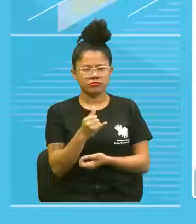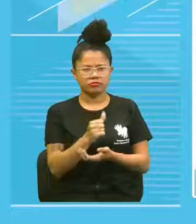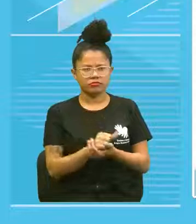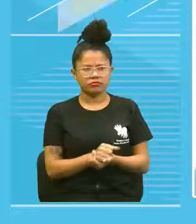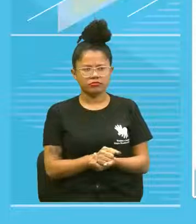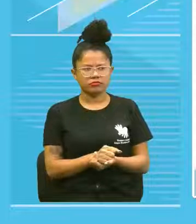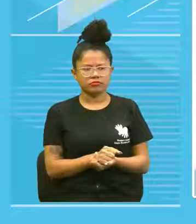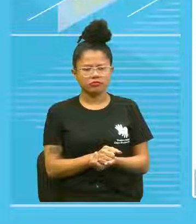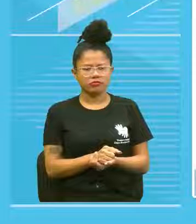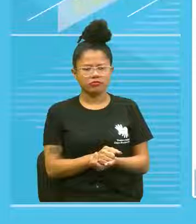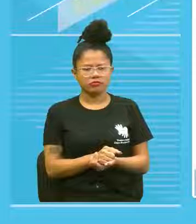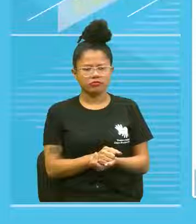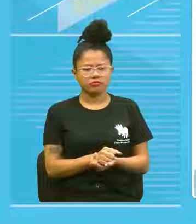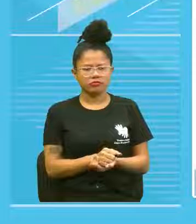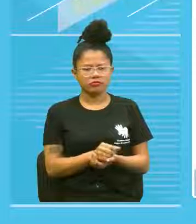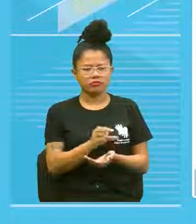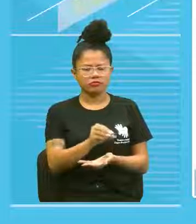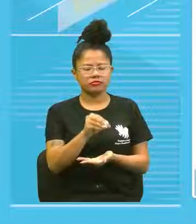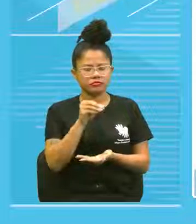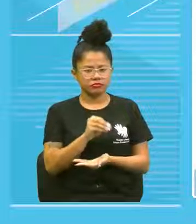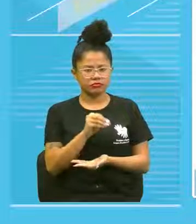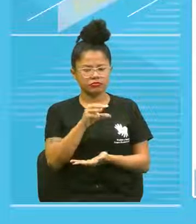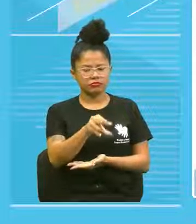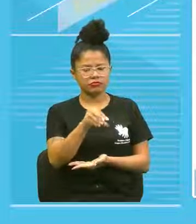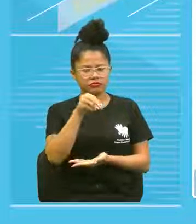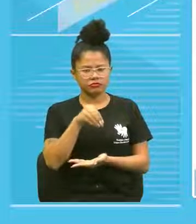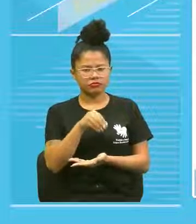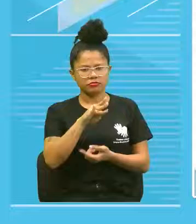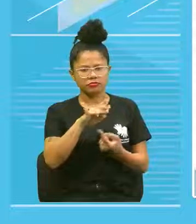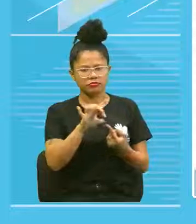extraídos a partir da vida biomassa